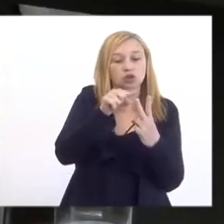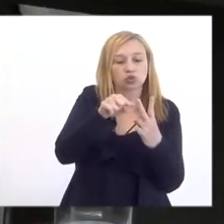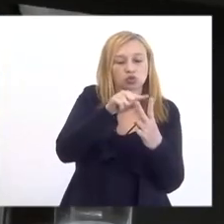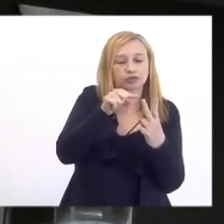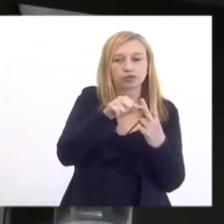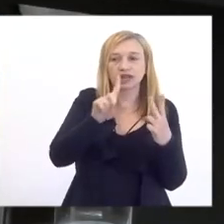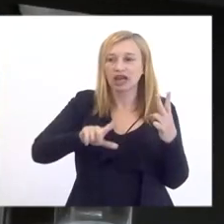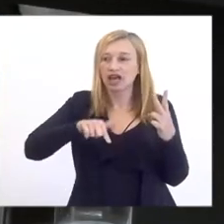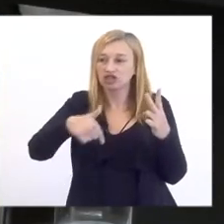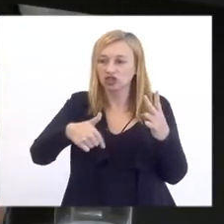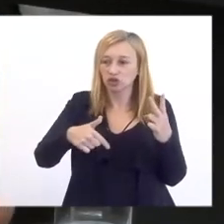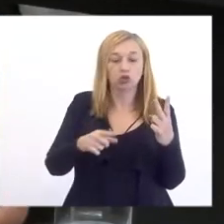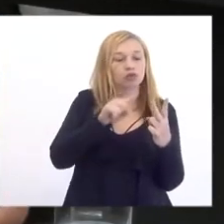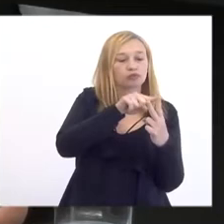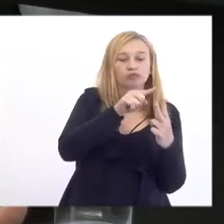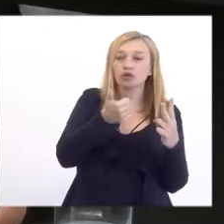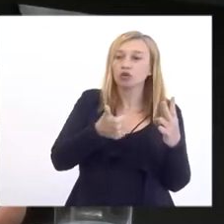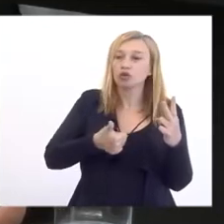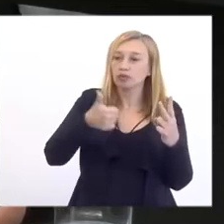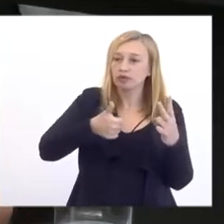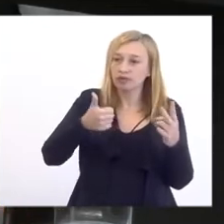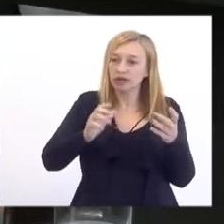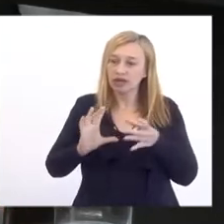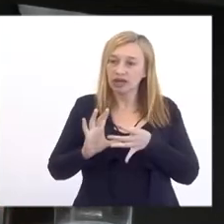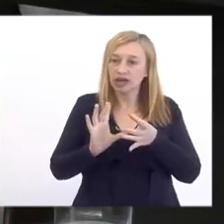formas. Uma é você emendar